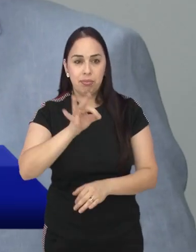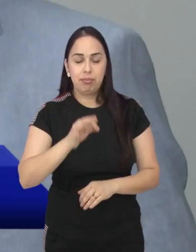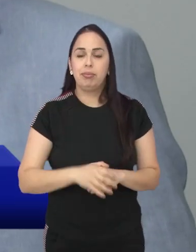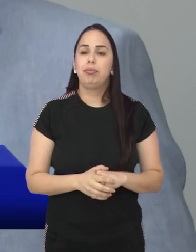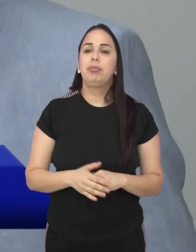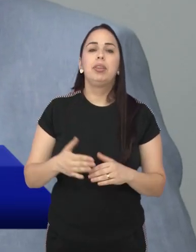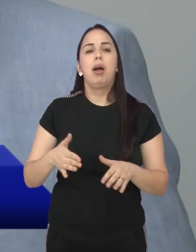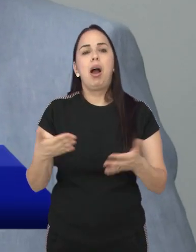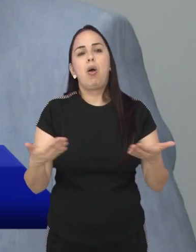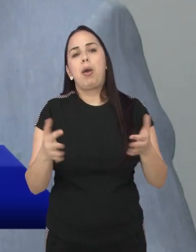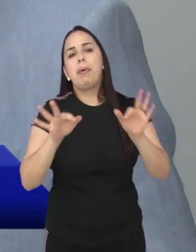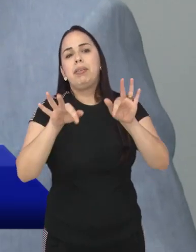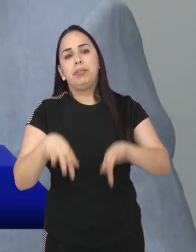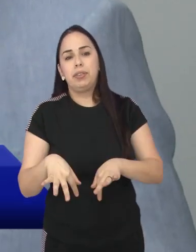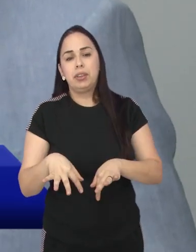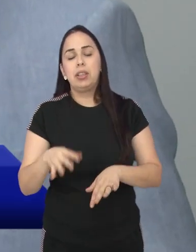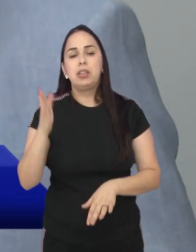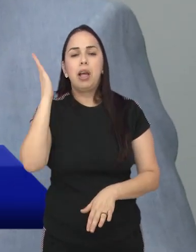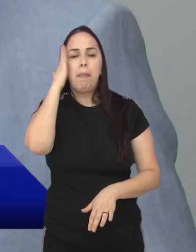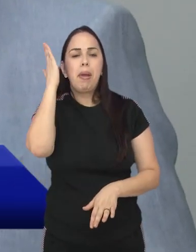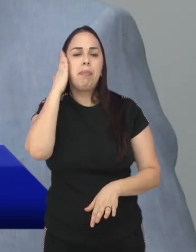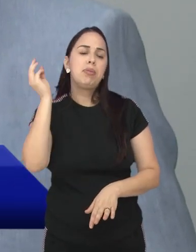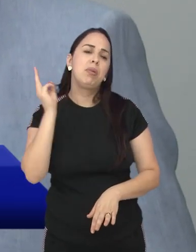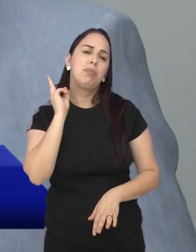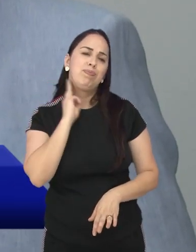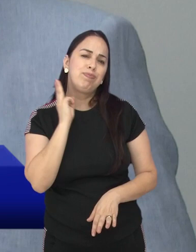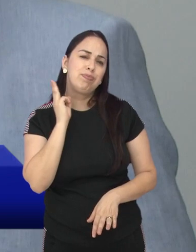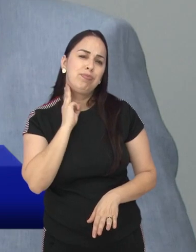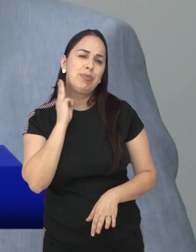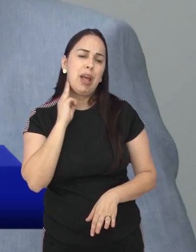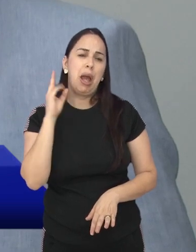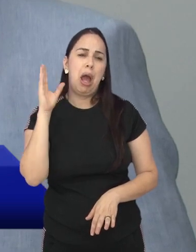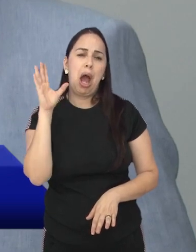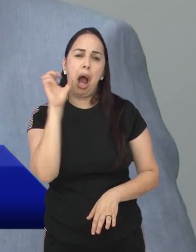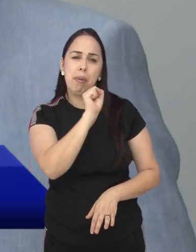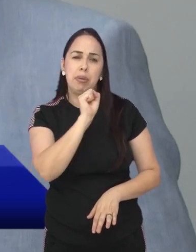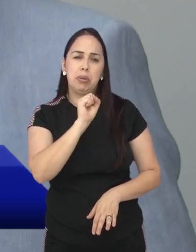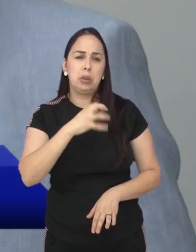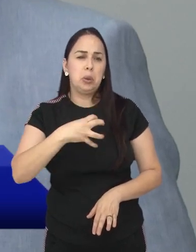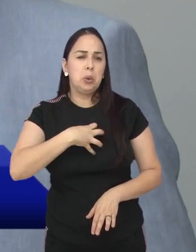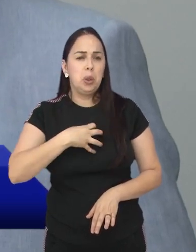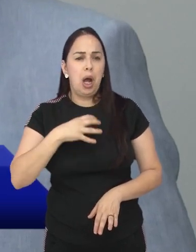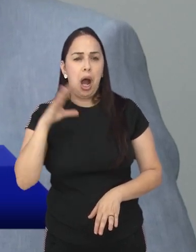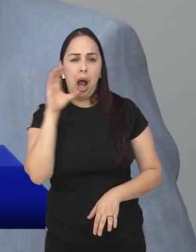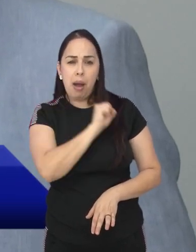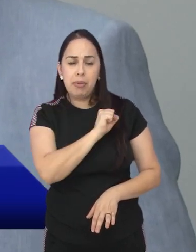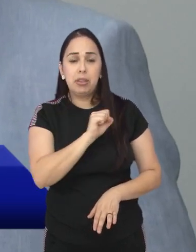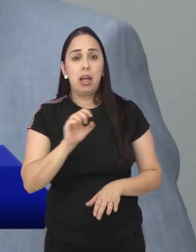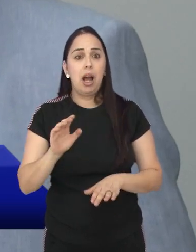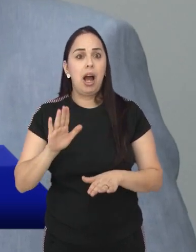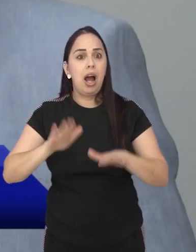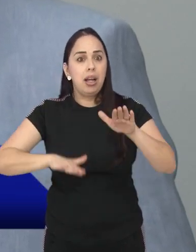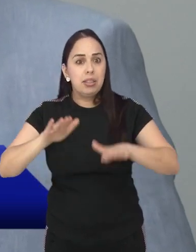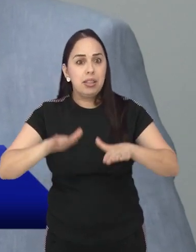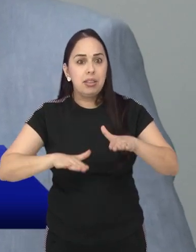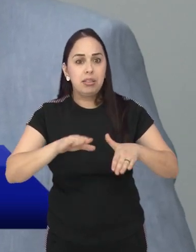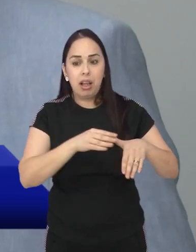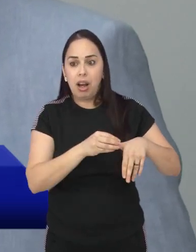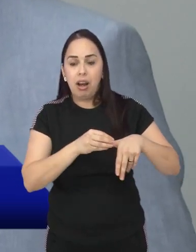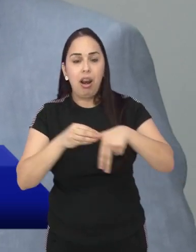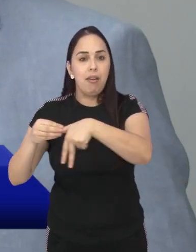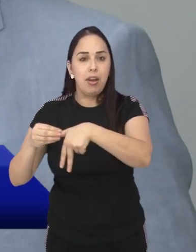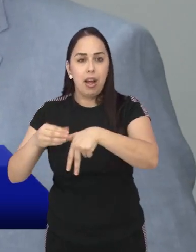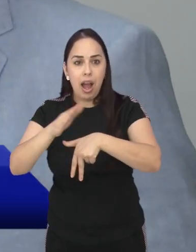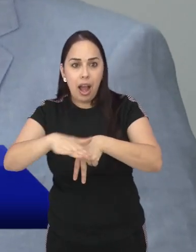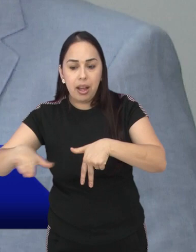e para a gente fechar Doutor a gente sabe que a meningite infelizmente algo muito rápido né Tem casos de pessoas que levam às vezes crianças